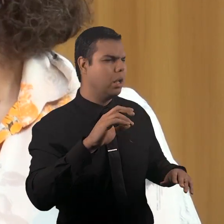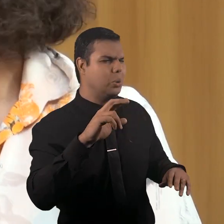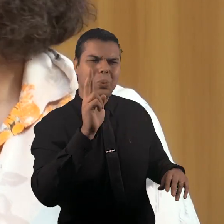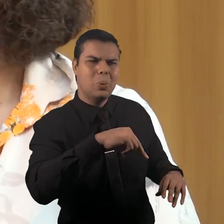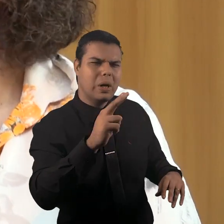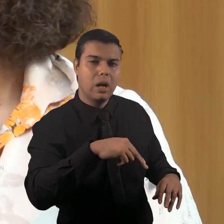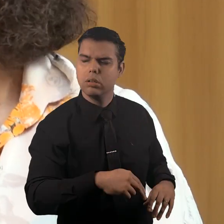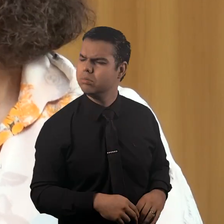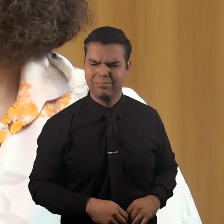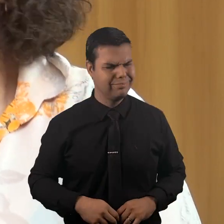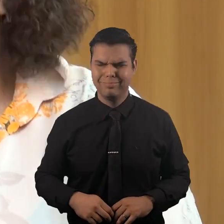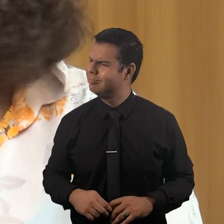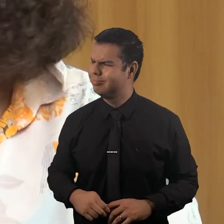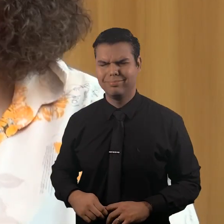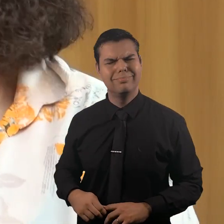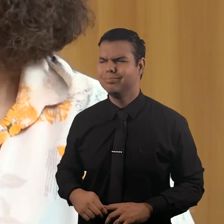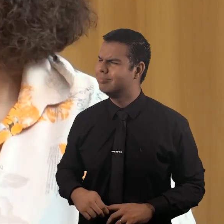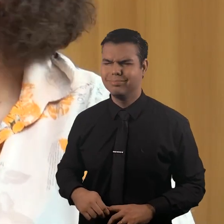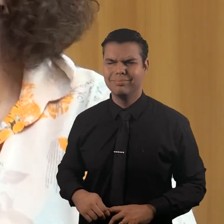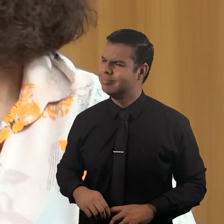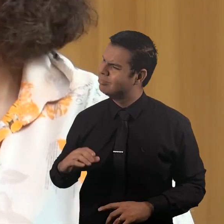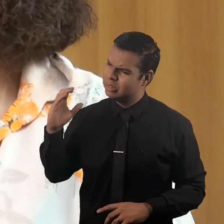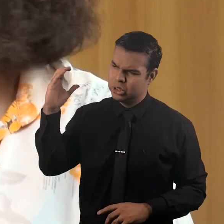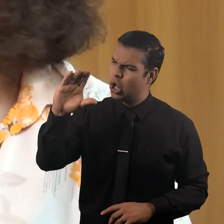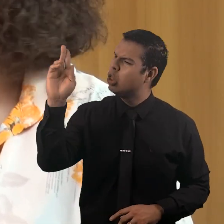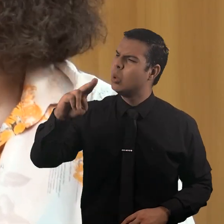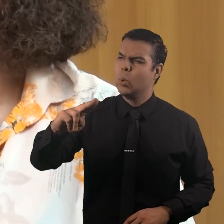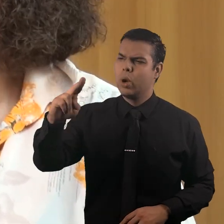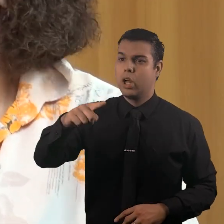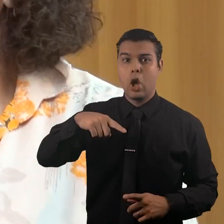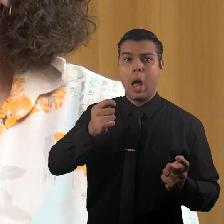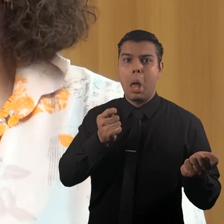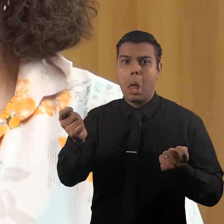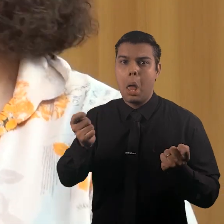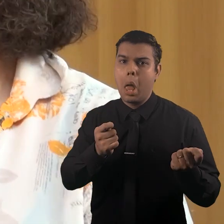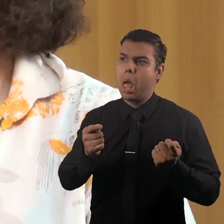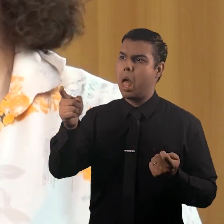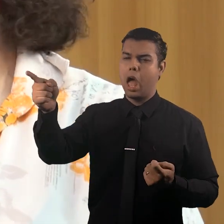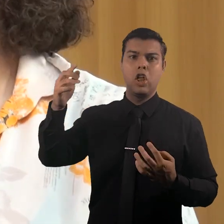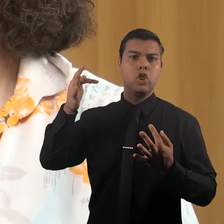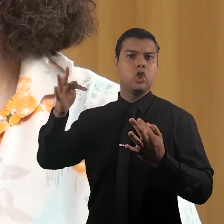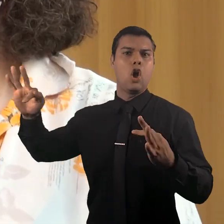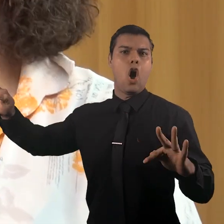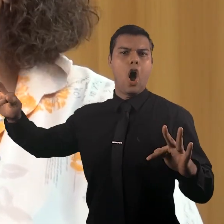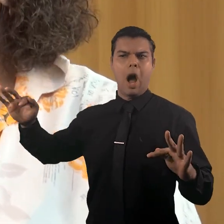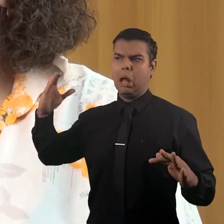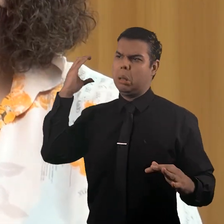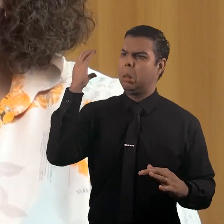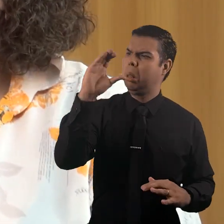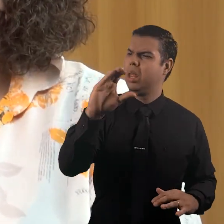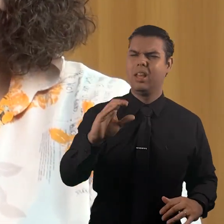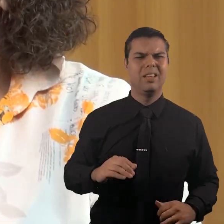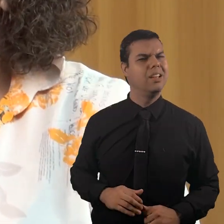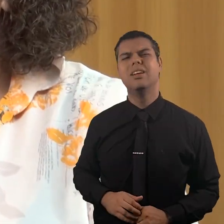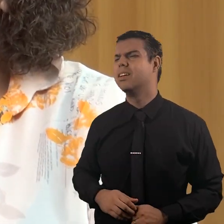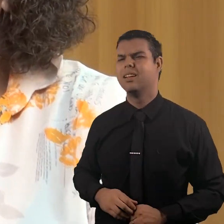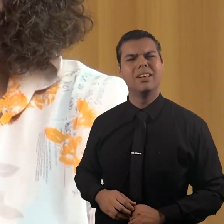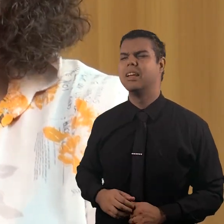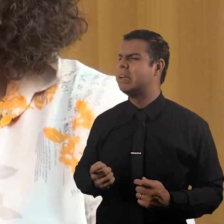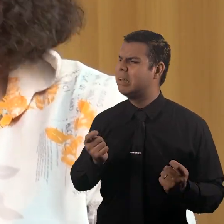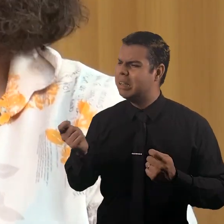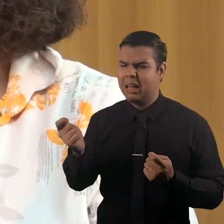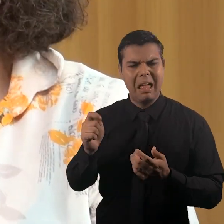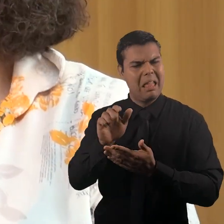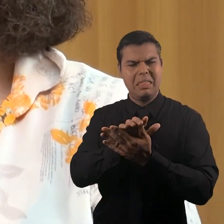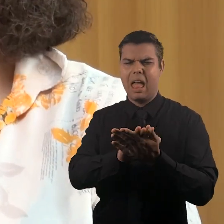sua peruca e nem vai ver. Não vai ver. Simples assim, não vai ver. Nós não negociamos com a dor alheia. Isso é isso